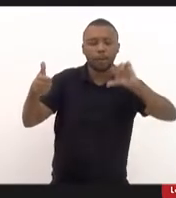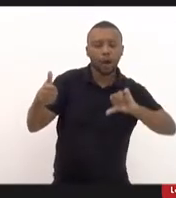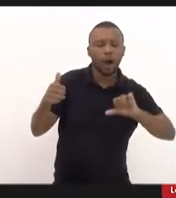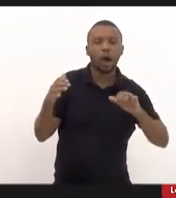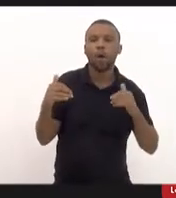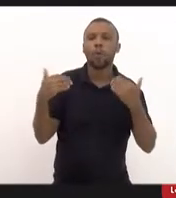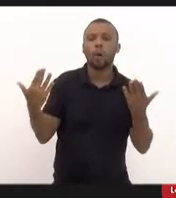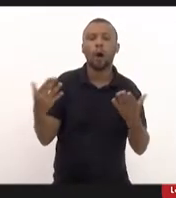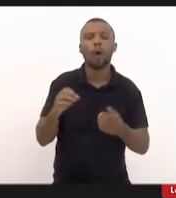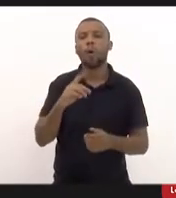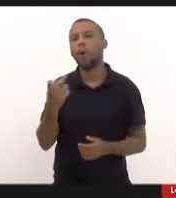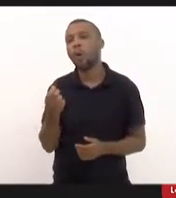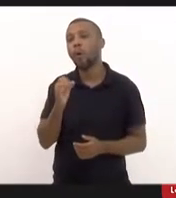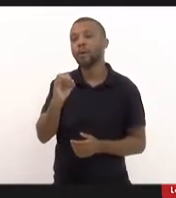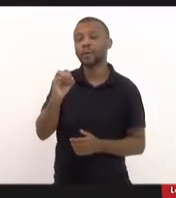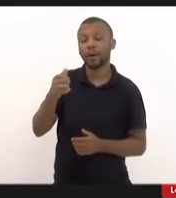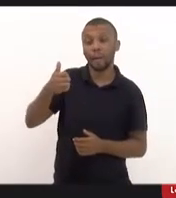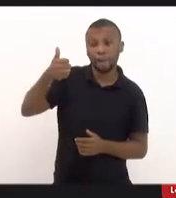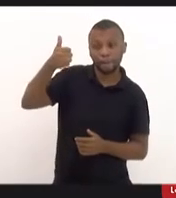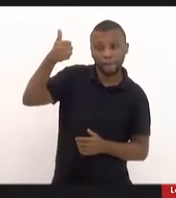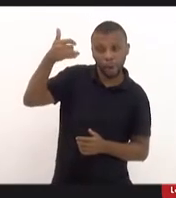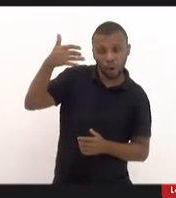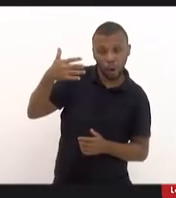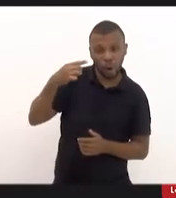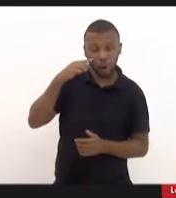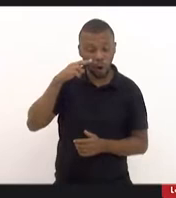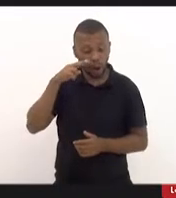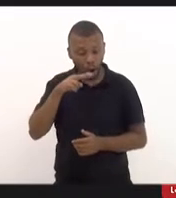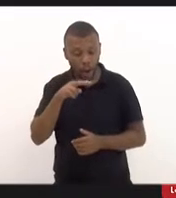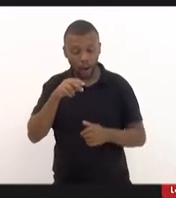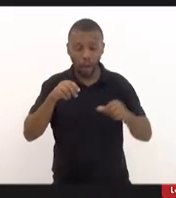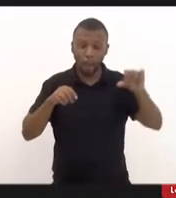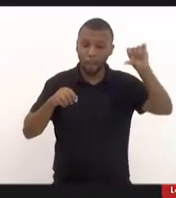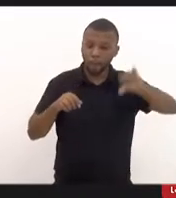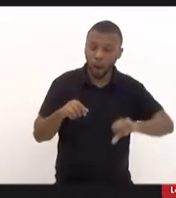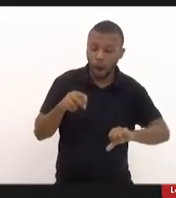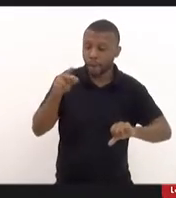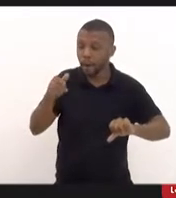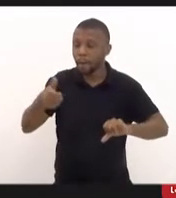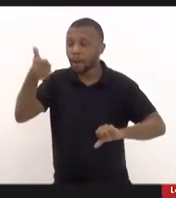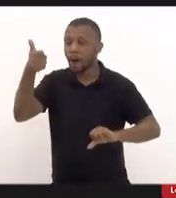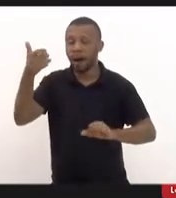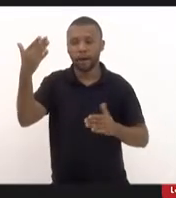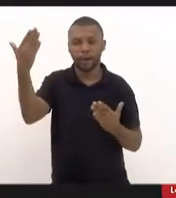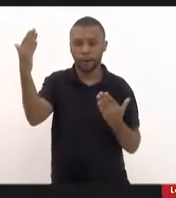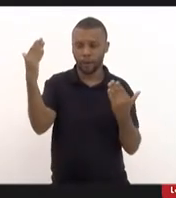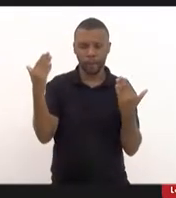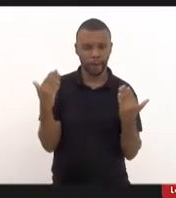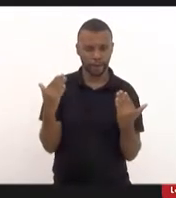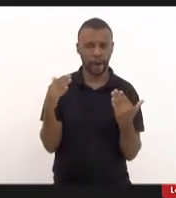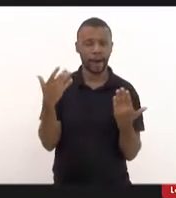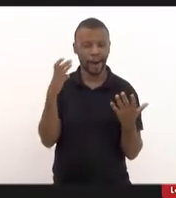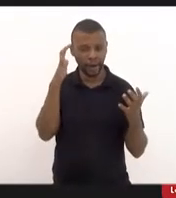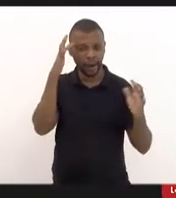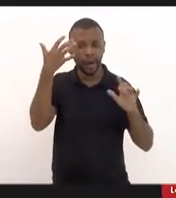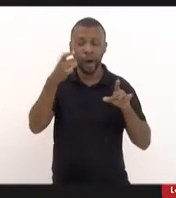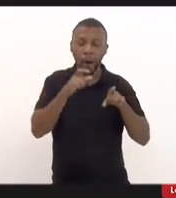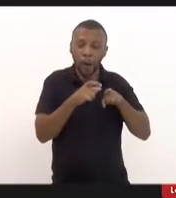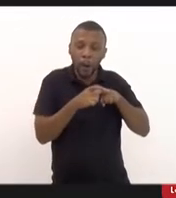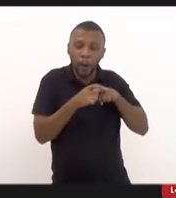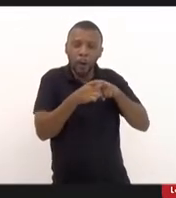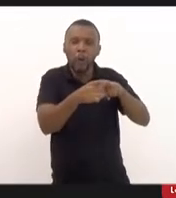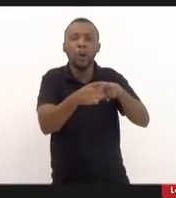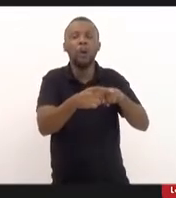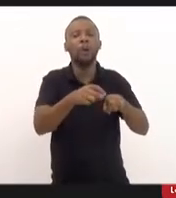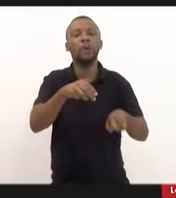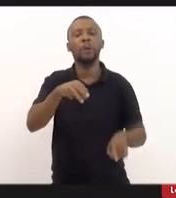gente olhar dos piores para os melhores. Então, realmente, é dramática a situação da periferia metropolitana na média,